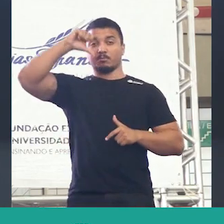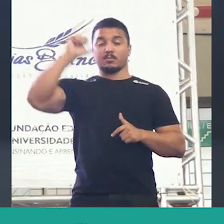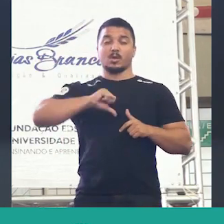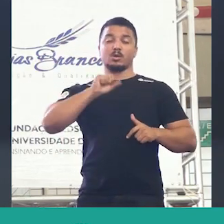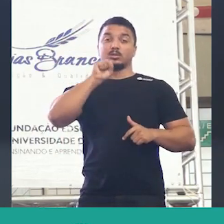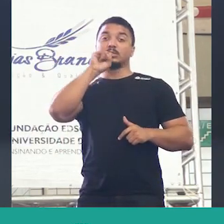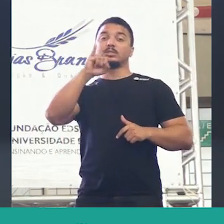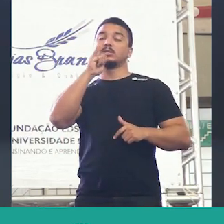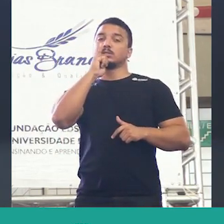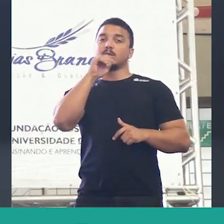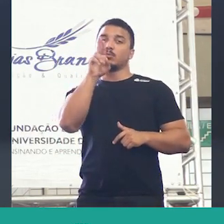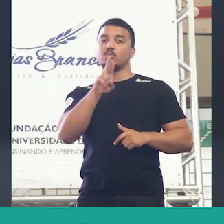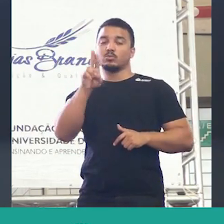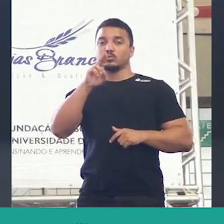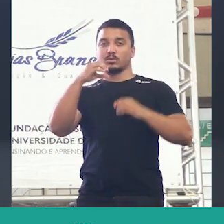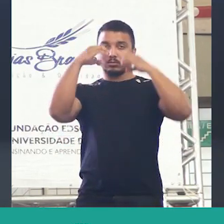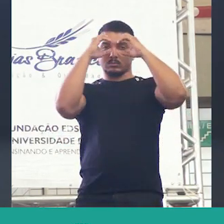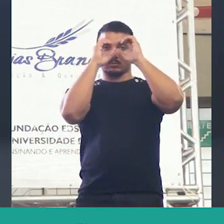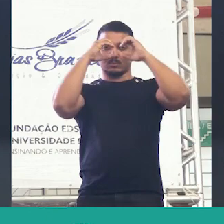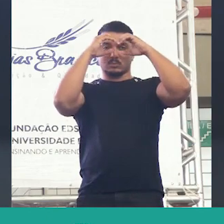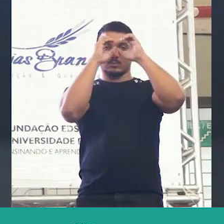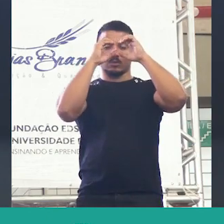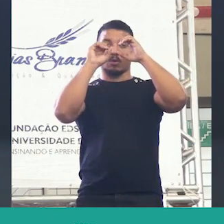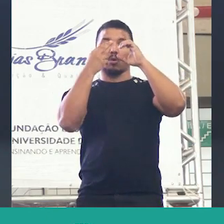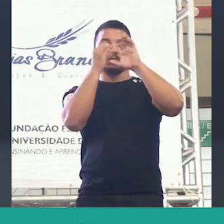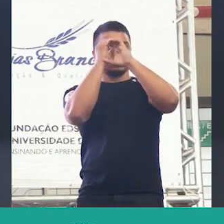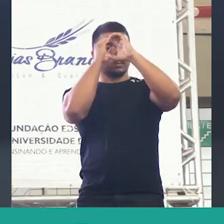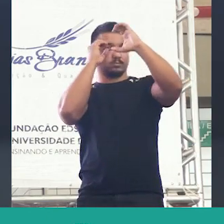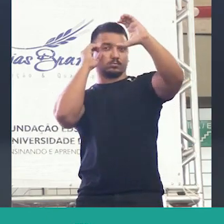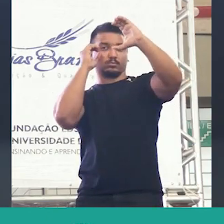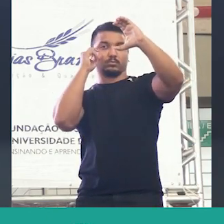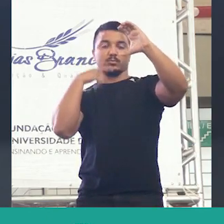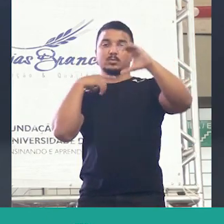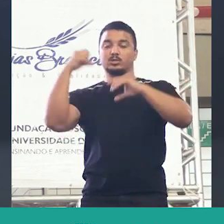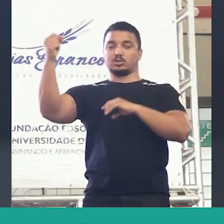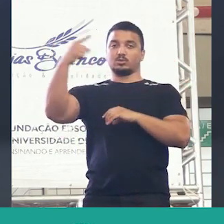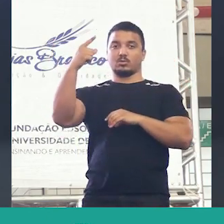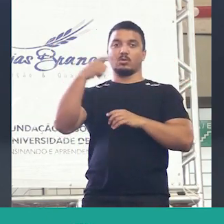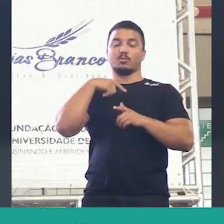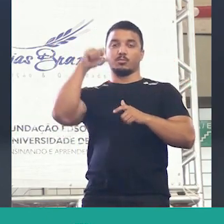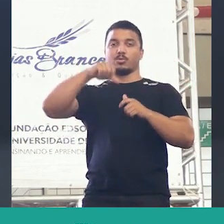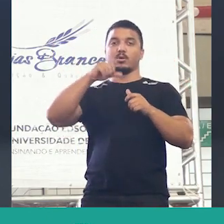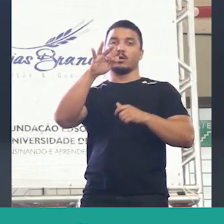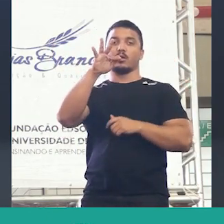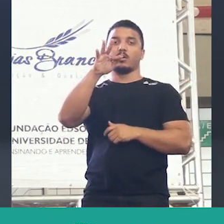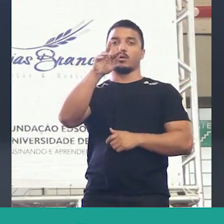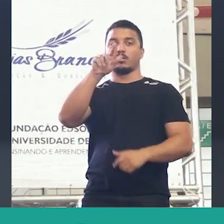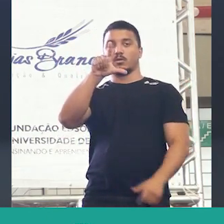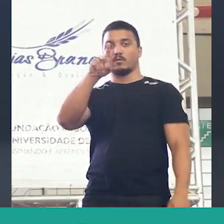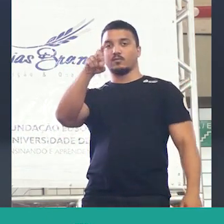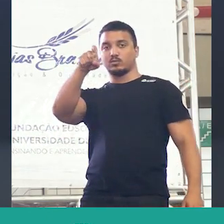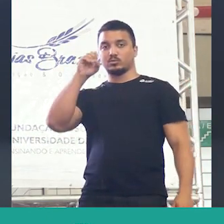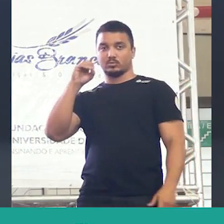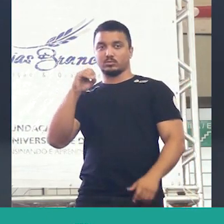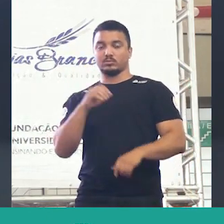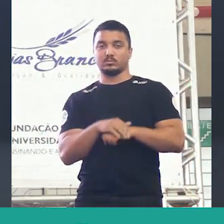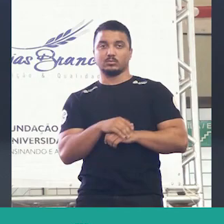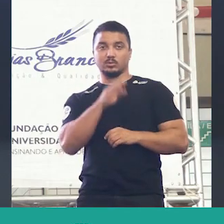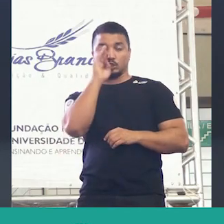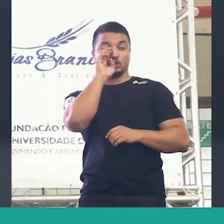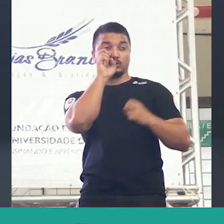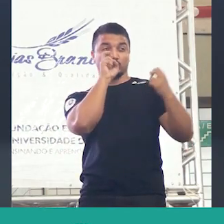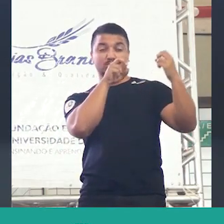muito maior se utilizasse um binóculo ou um telescópio para o sol, aumentando o fluxo. Nunca deve se